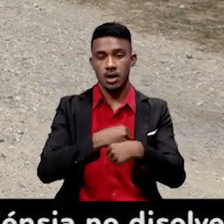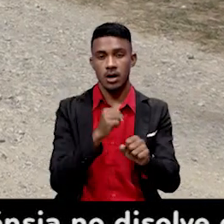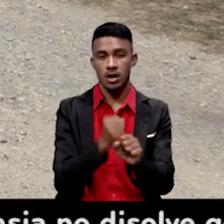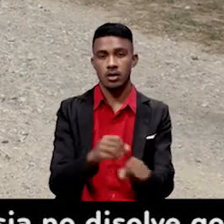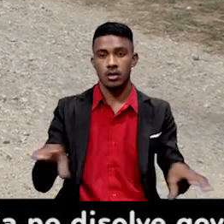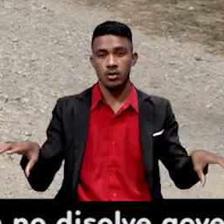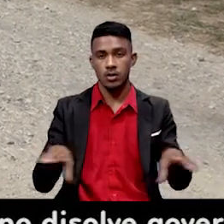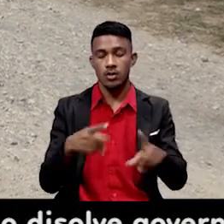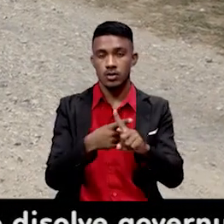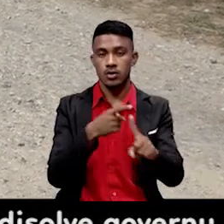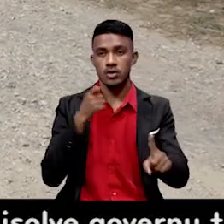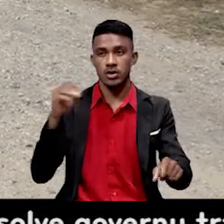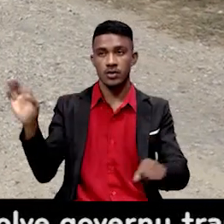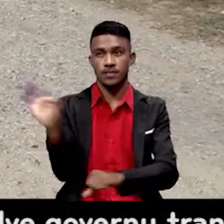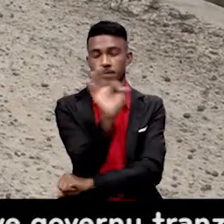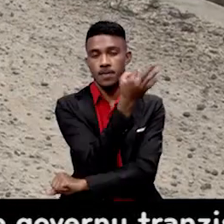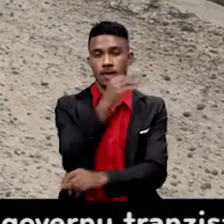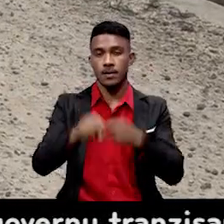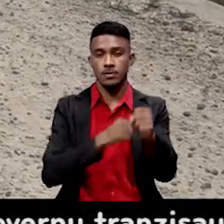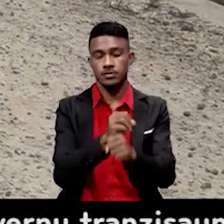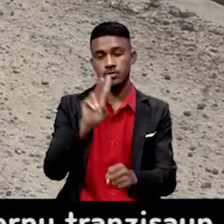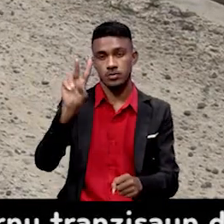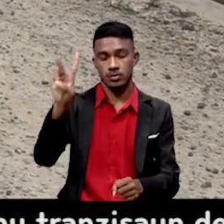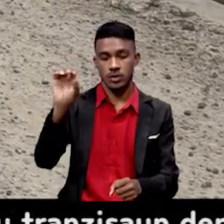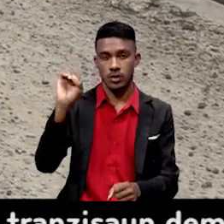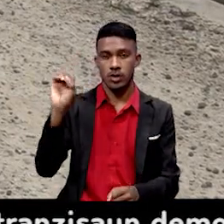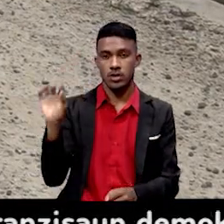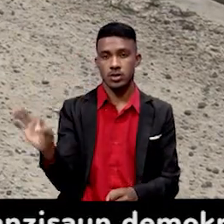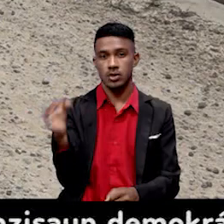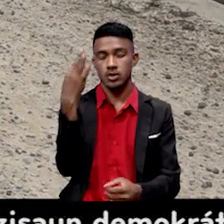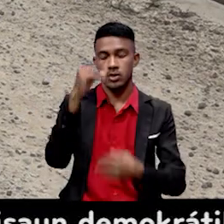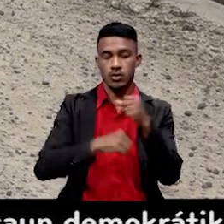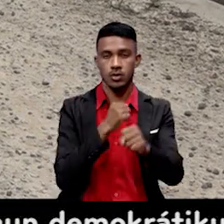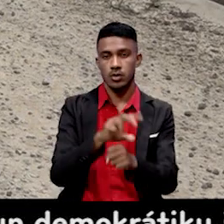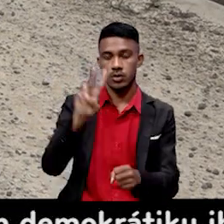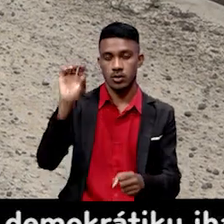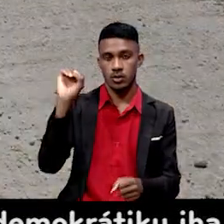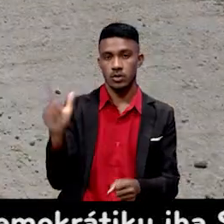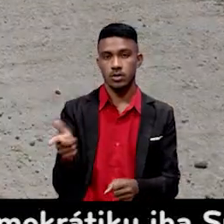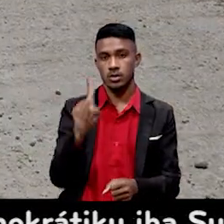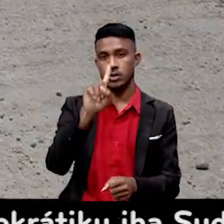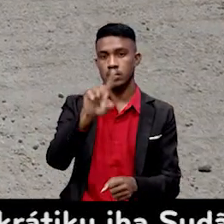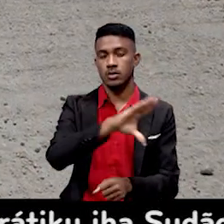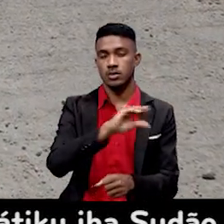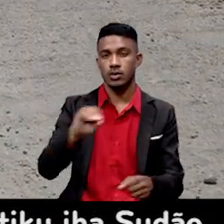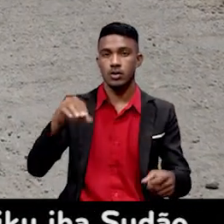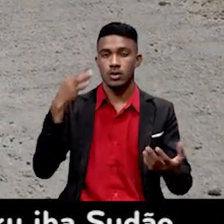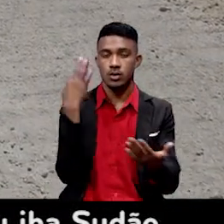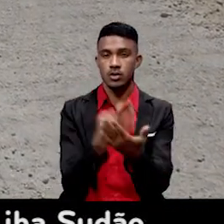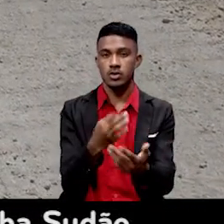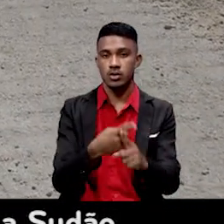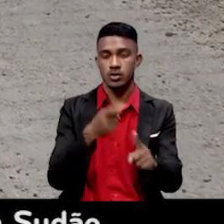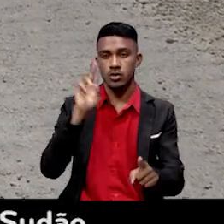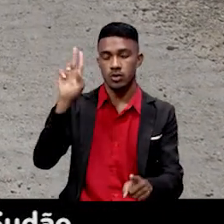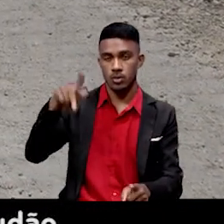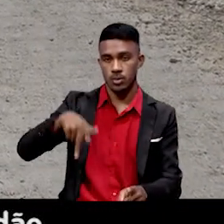era agroflorestal ha hu yatinan rihun rua sanuluresensia to tinan rihun rua Nulu resinida no finansia husi União